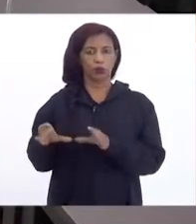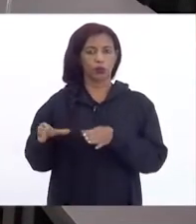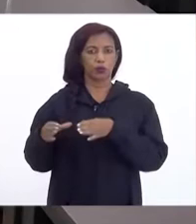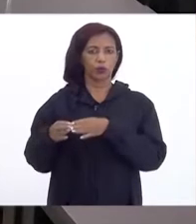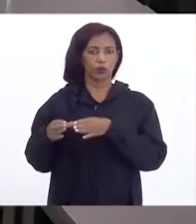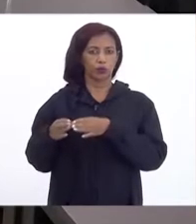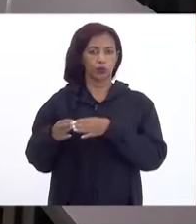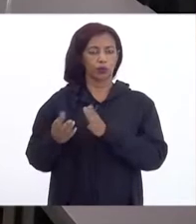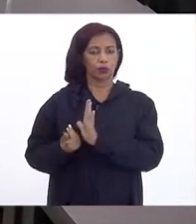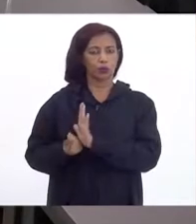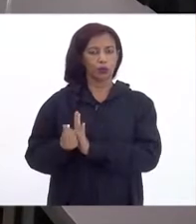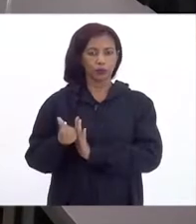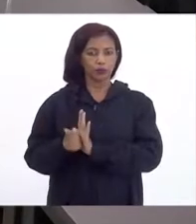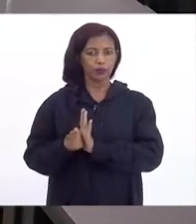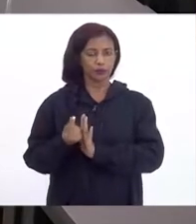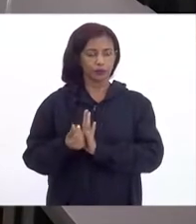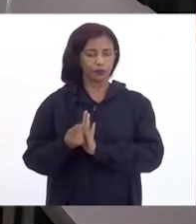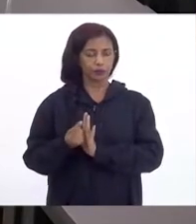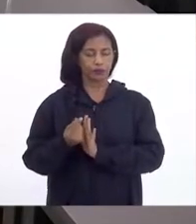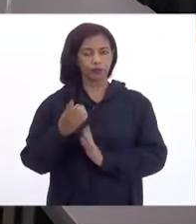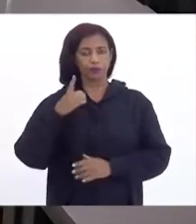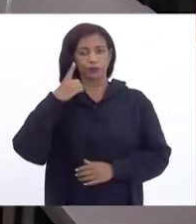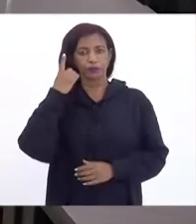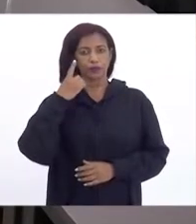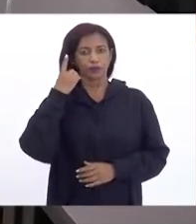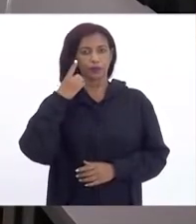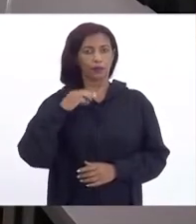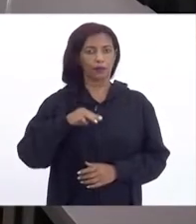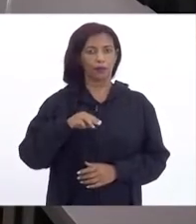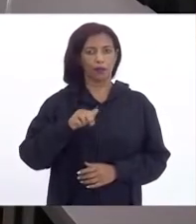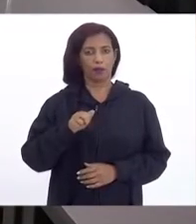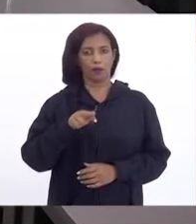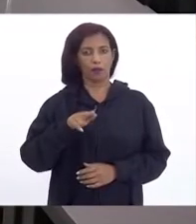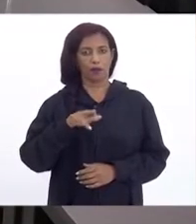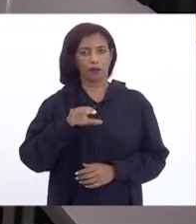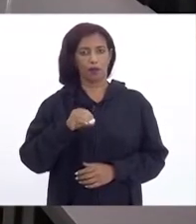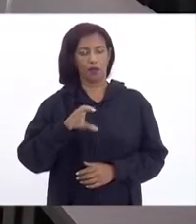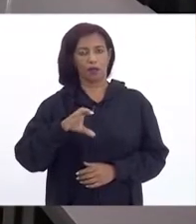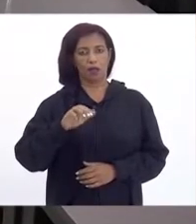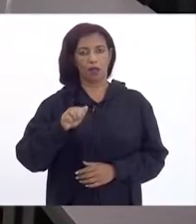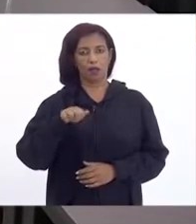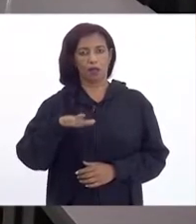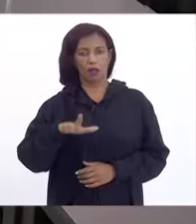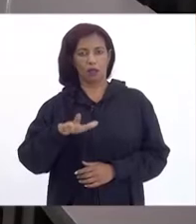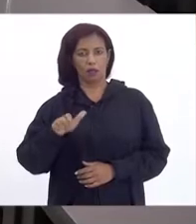Comissão de Orçamento, deputado Márcio Canella,